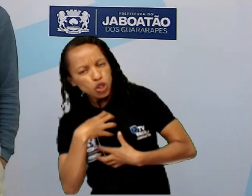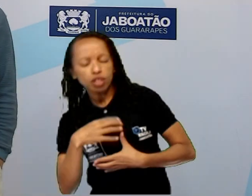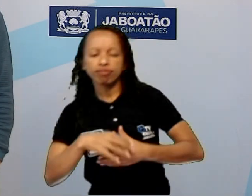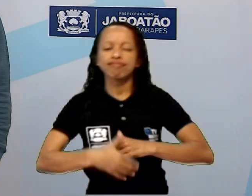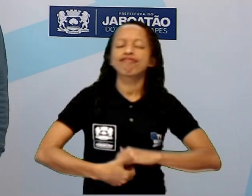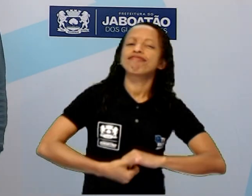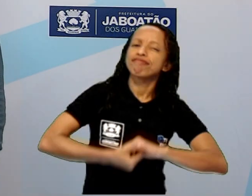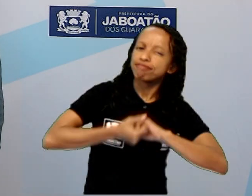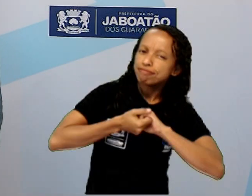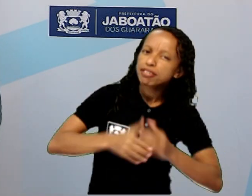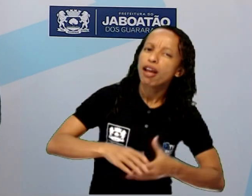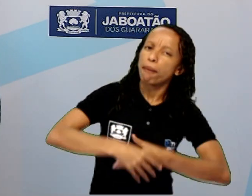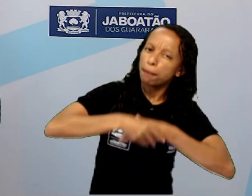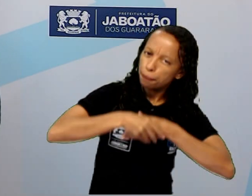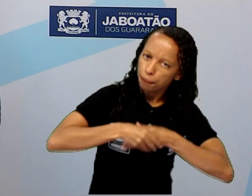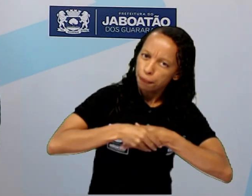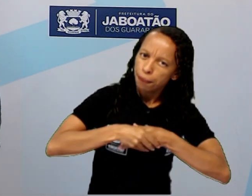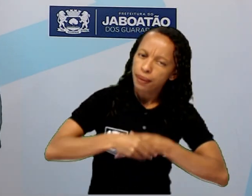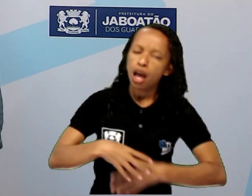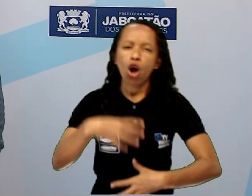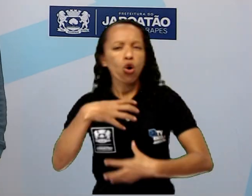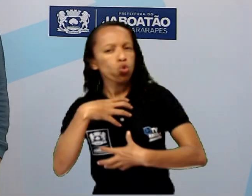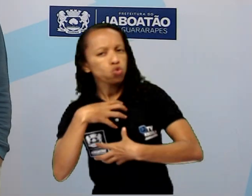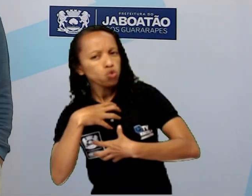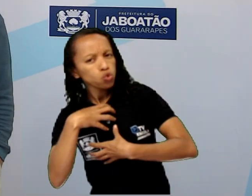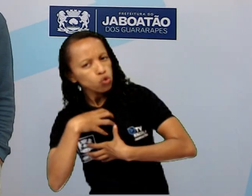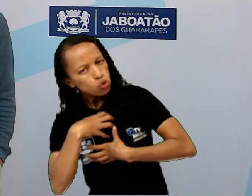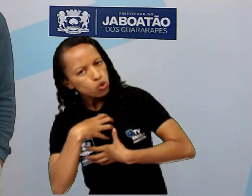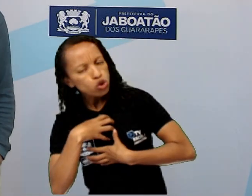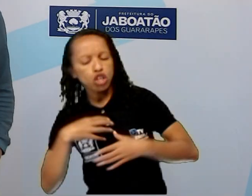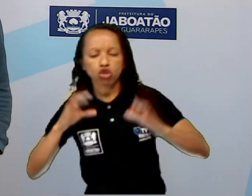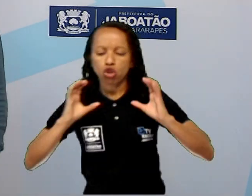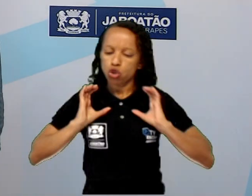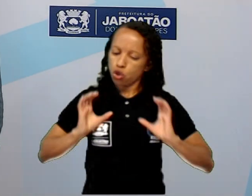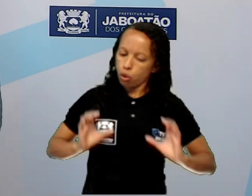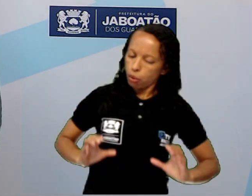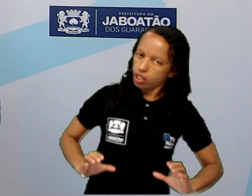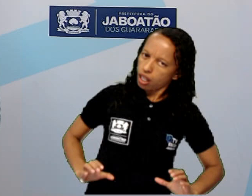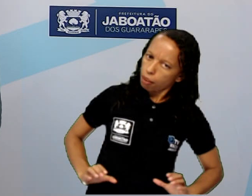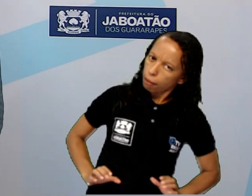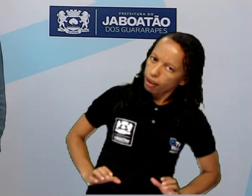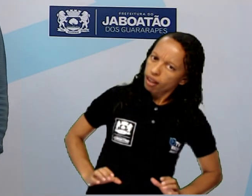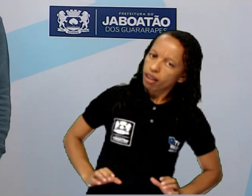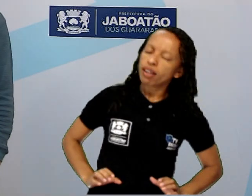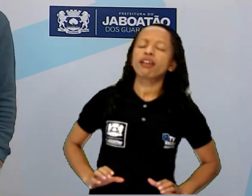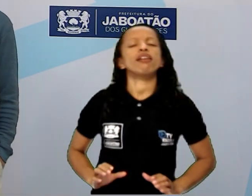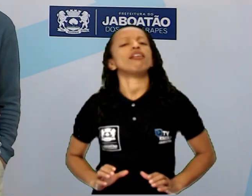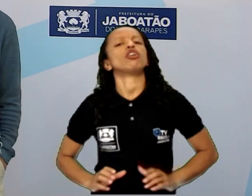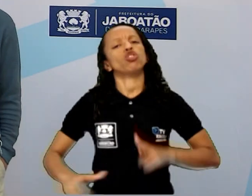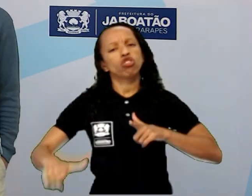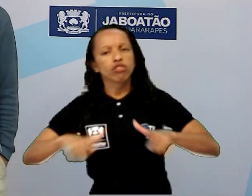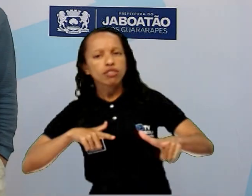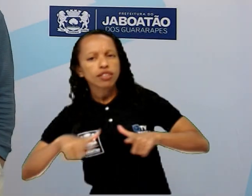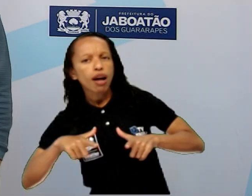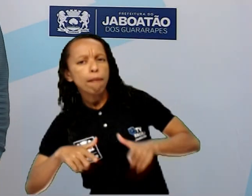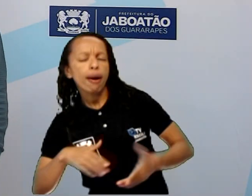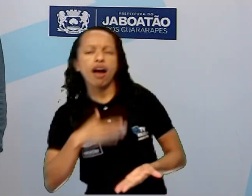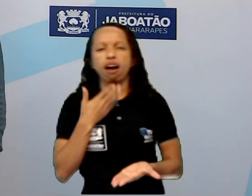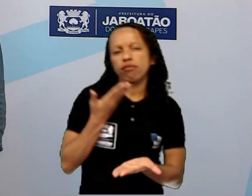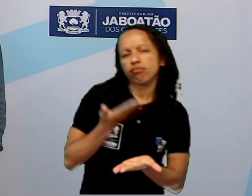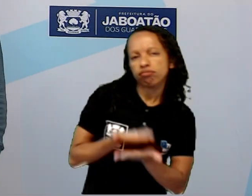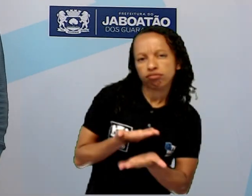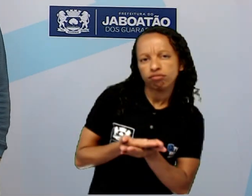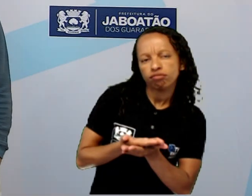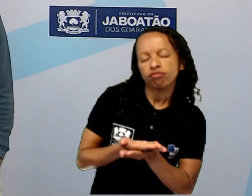o modo como a gente senta, como a gente se comporta nos ambientes de trabalho, de estudo, na família, né?